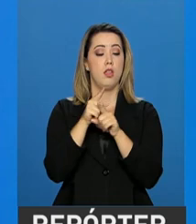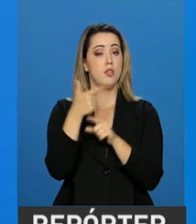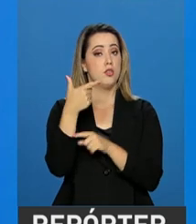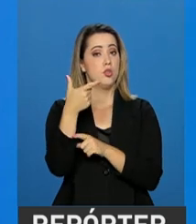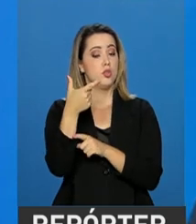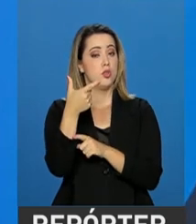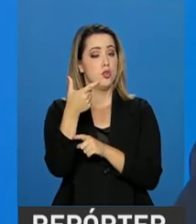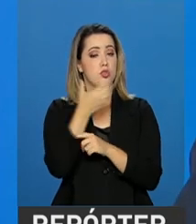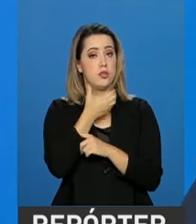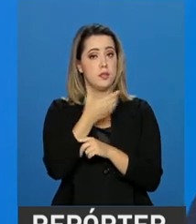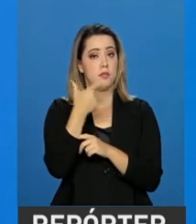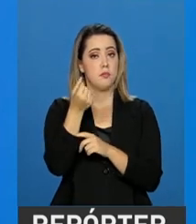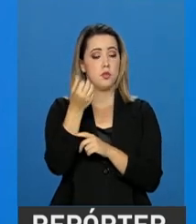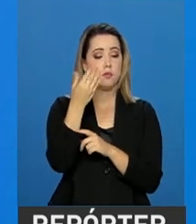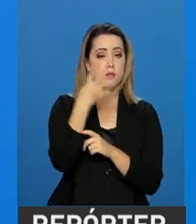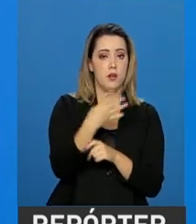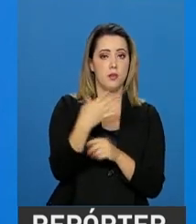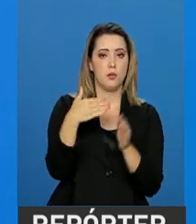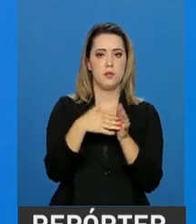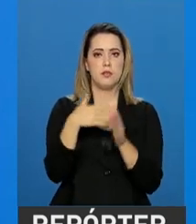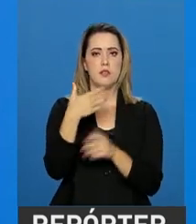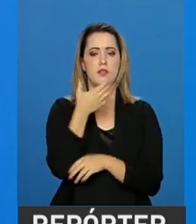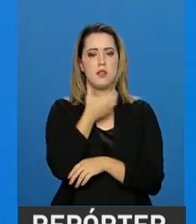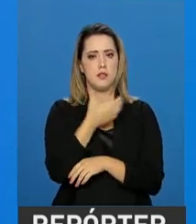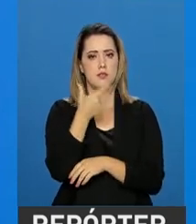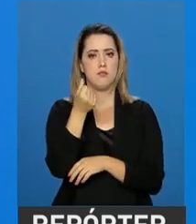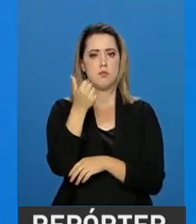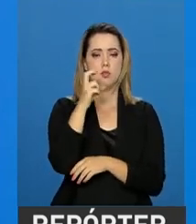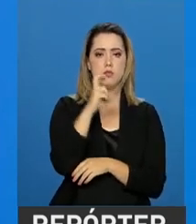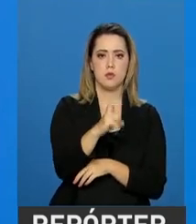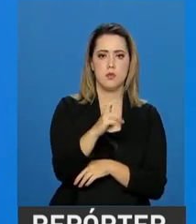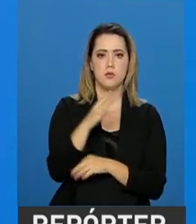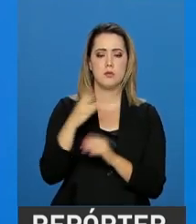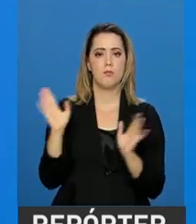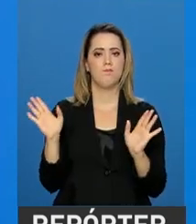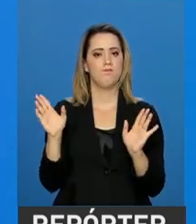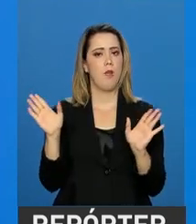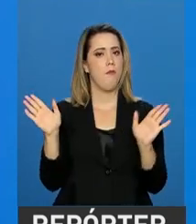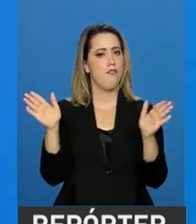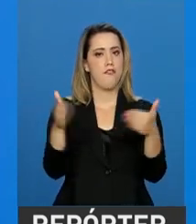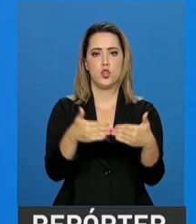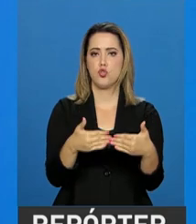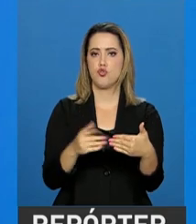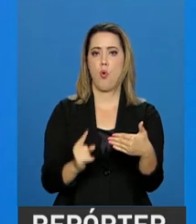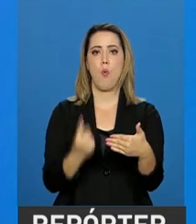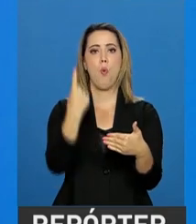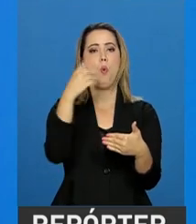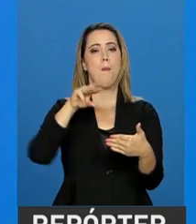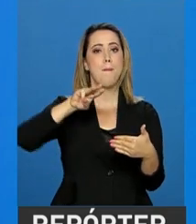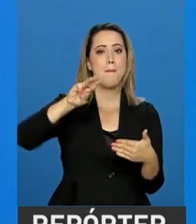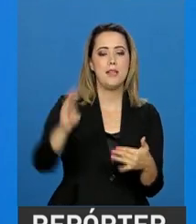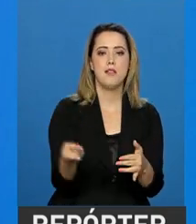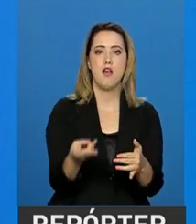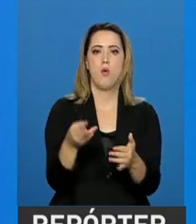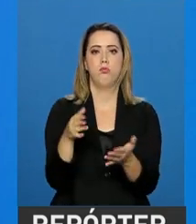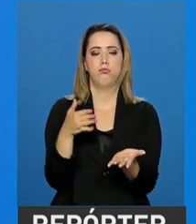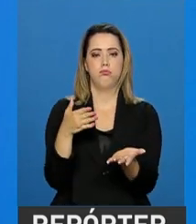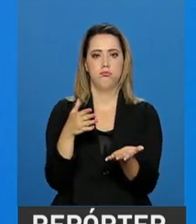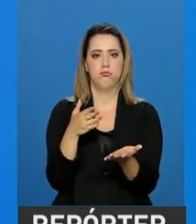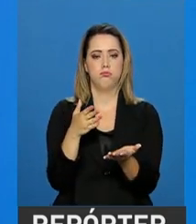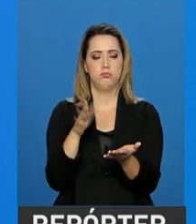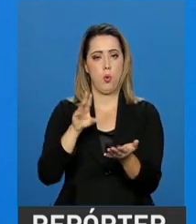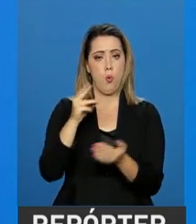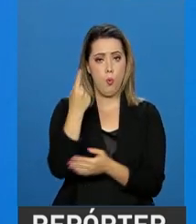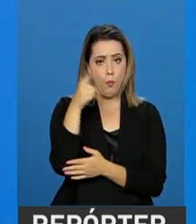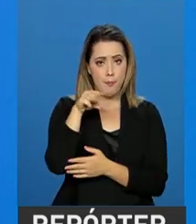Dezembro de 15 fechou no Brasil mais de 1. 500.000 postos de trabalho